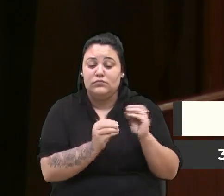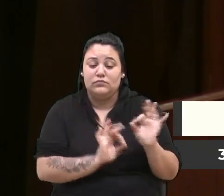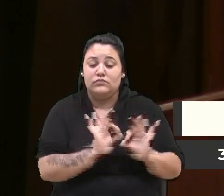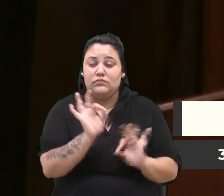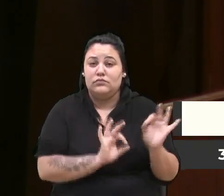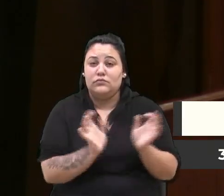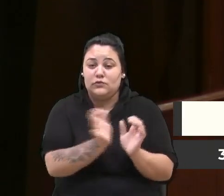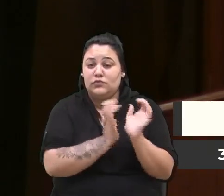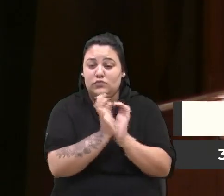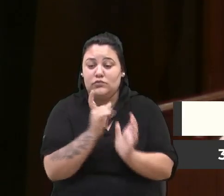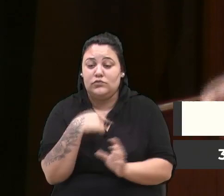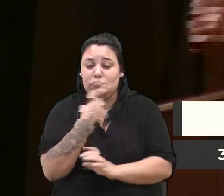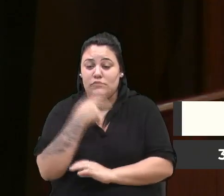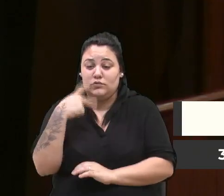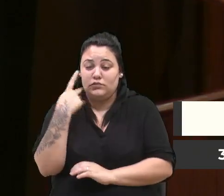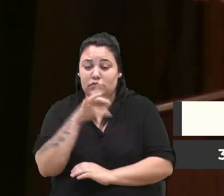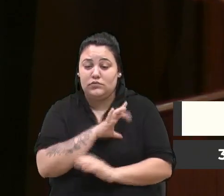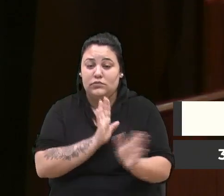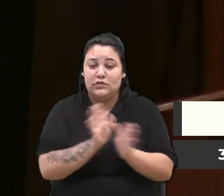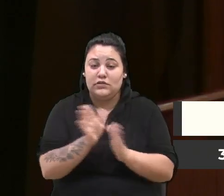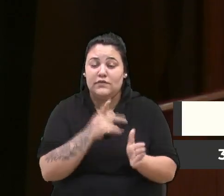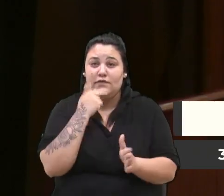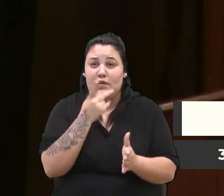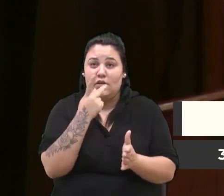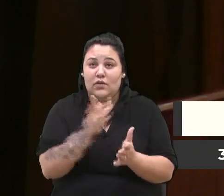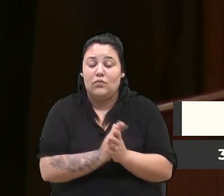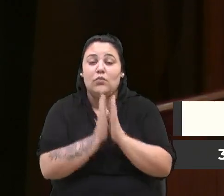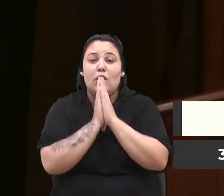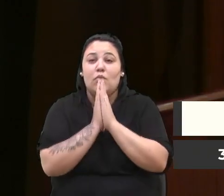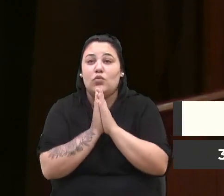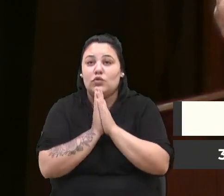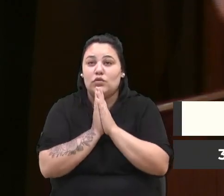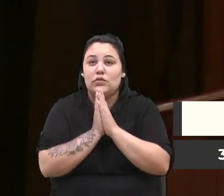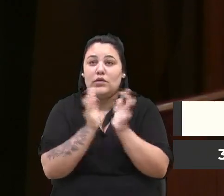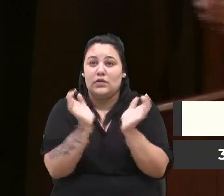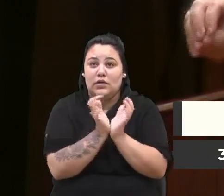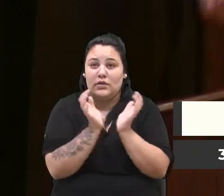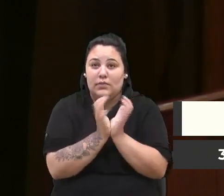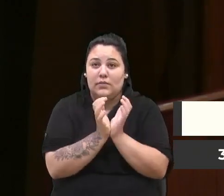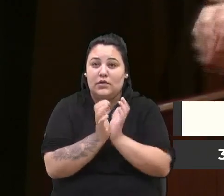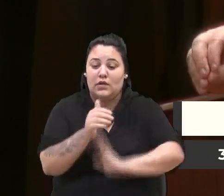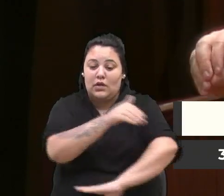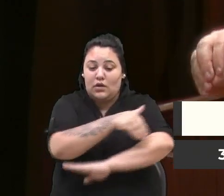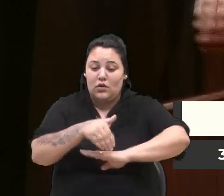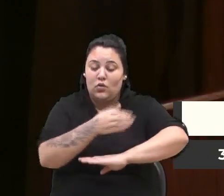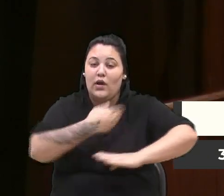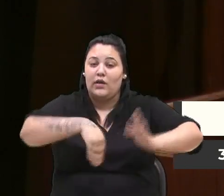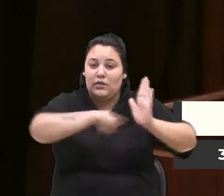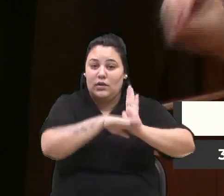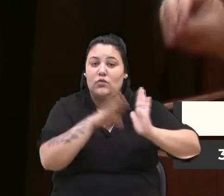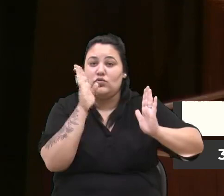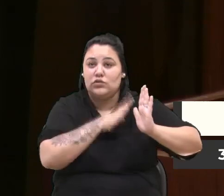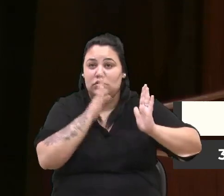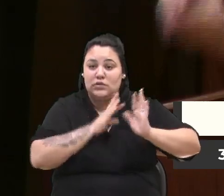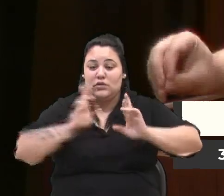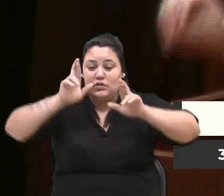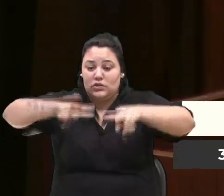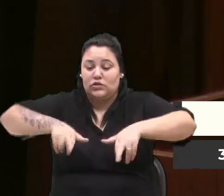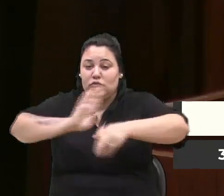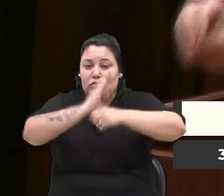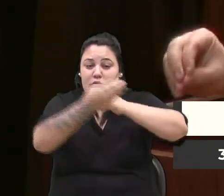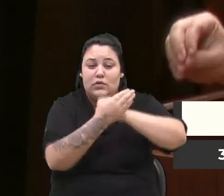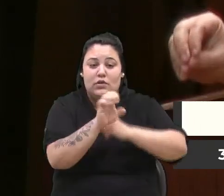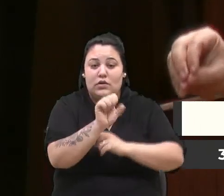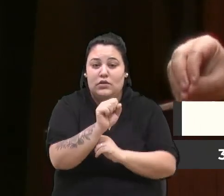nós, vereadores, temos acesso e dizer assim, ó, pelo amor de Deus, equipe, se desloque agora lá, com urgência, para a região lá do Bairro Esplanado,